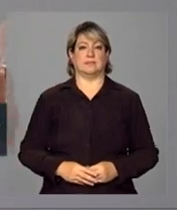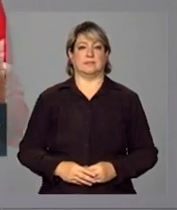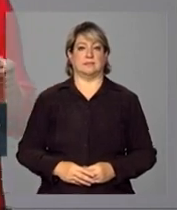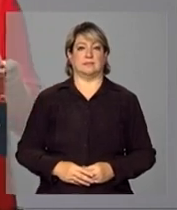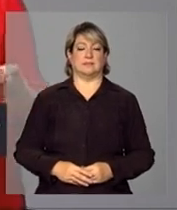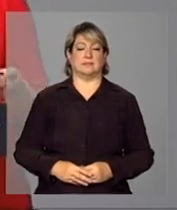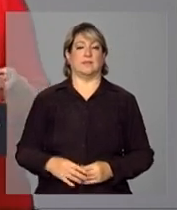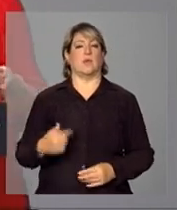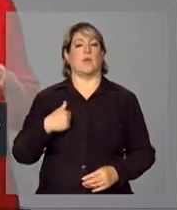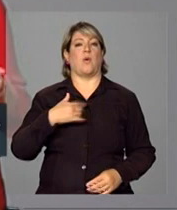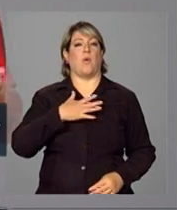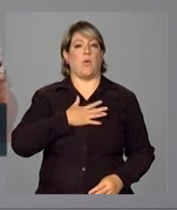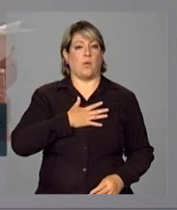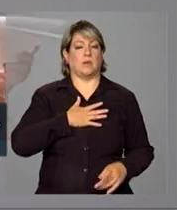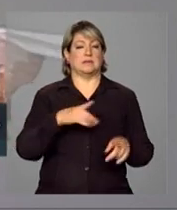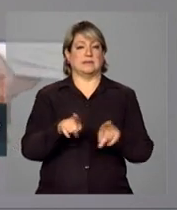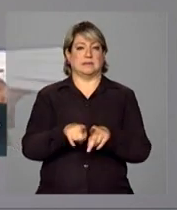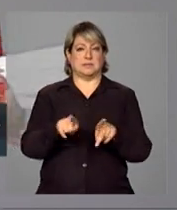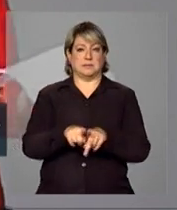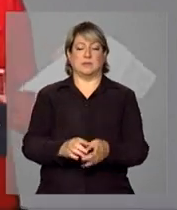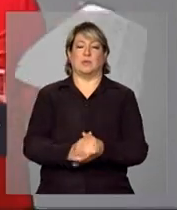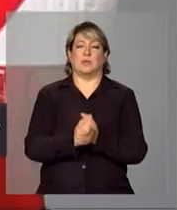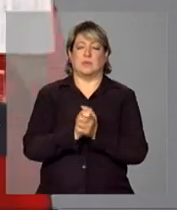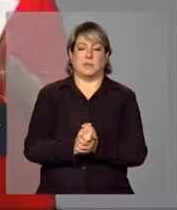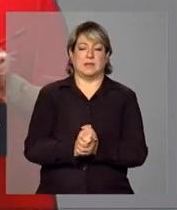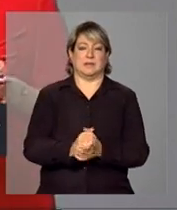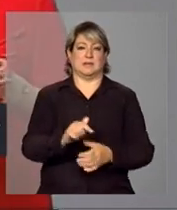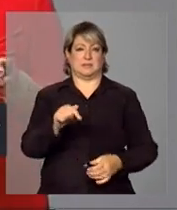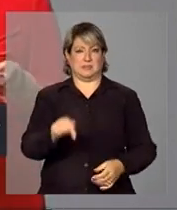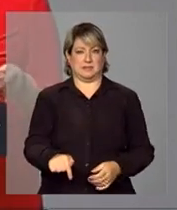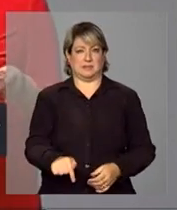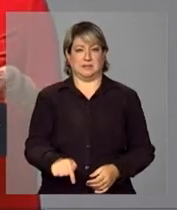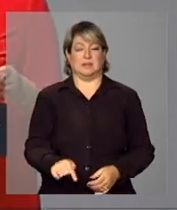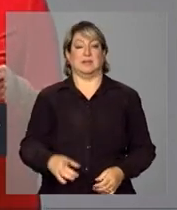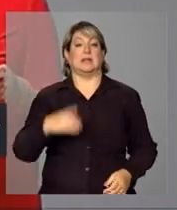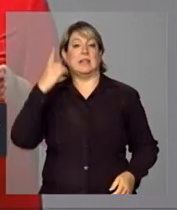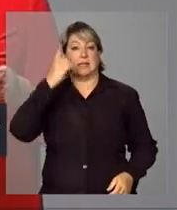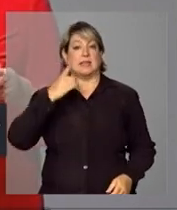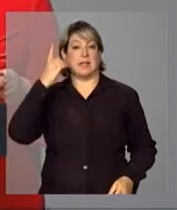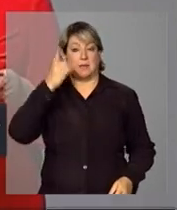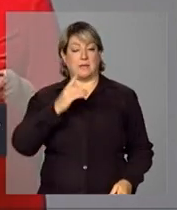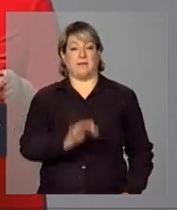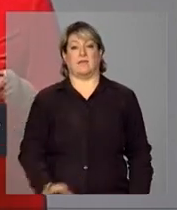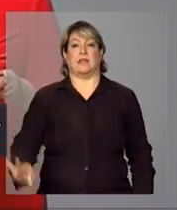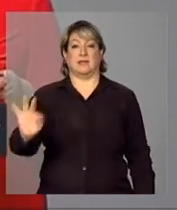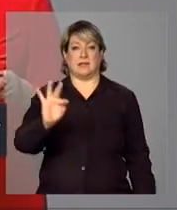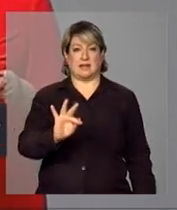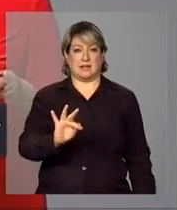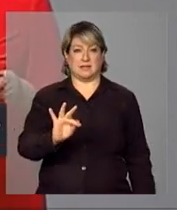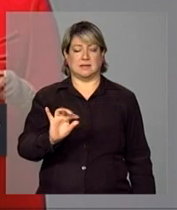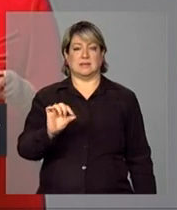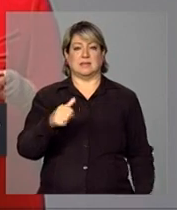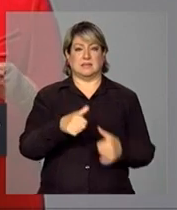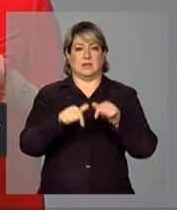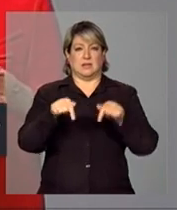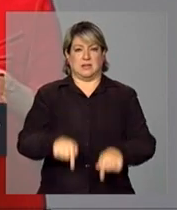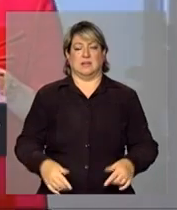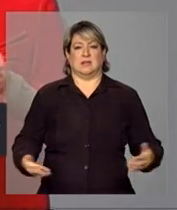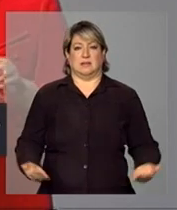Gostaria também de cumprimentar aqui os deputados federais aqui presentes: